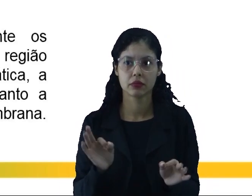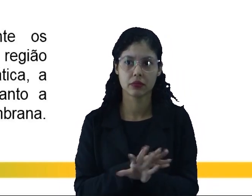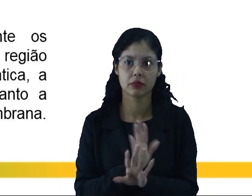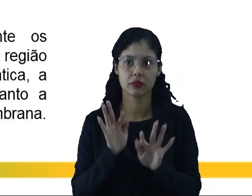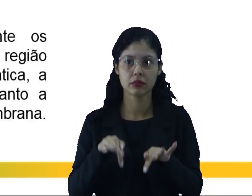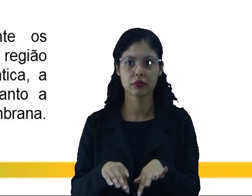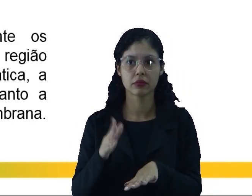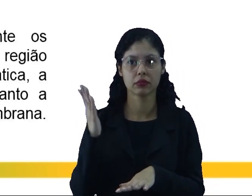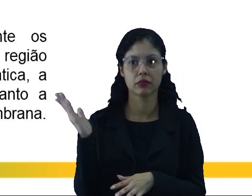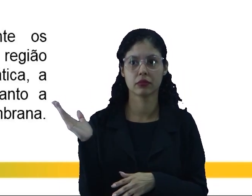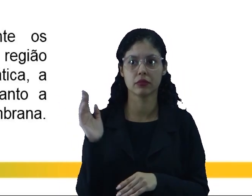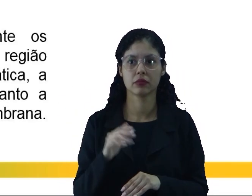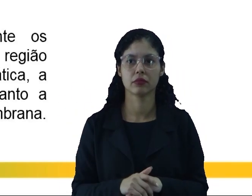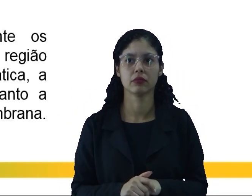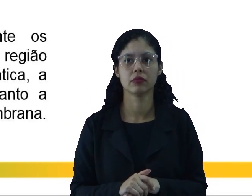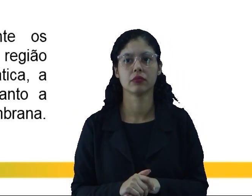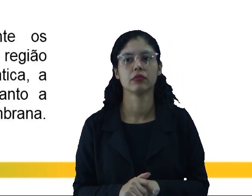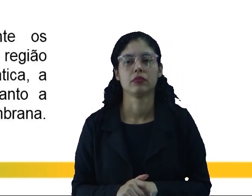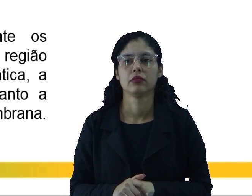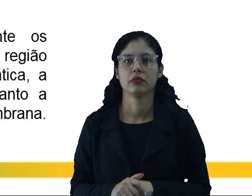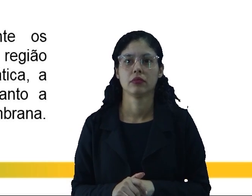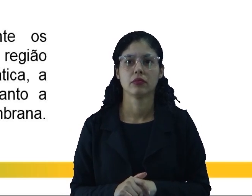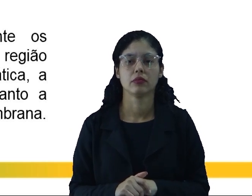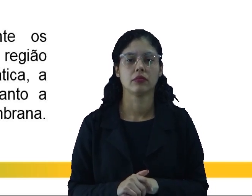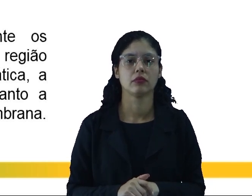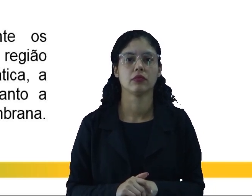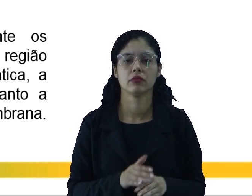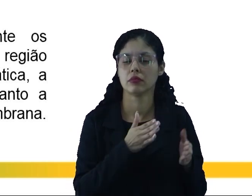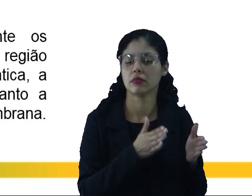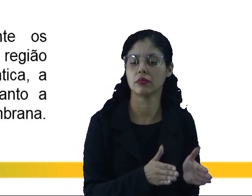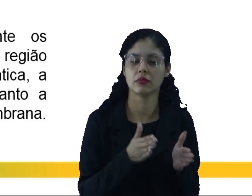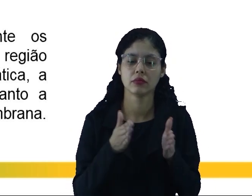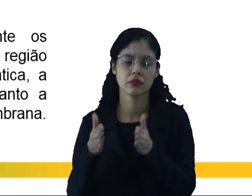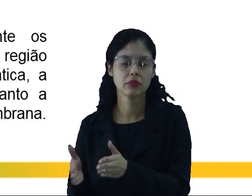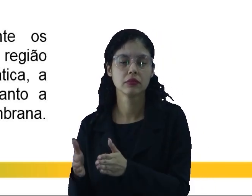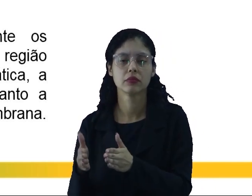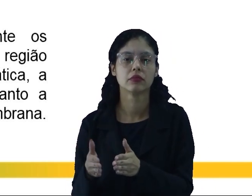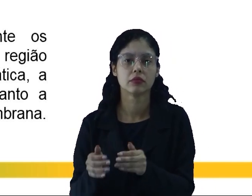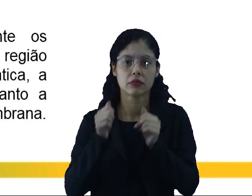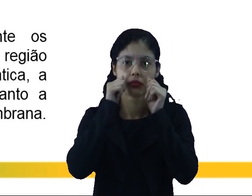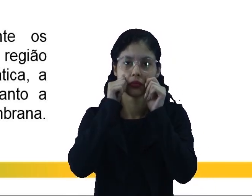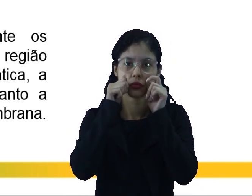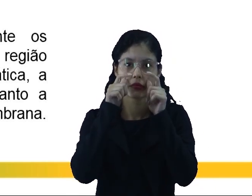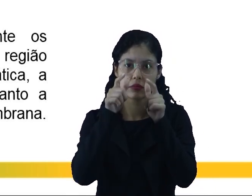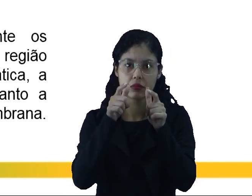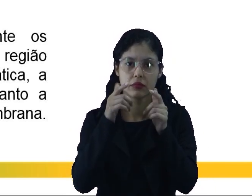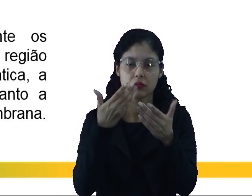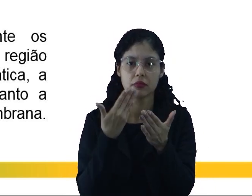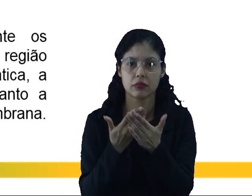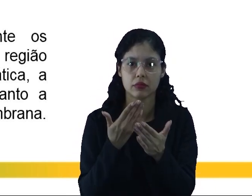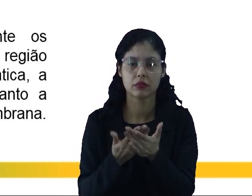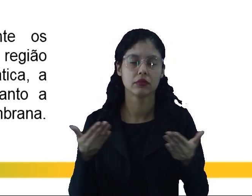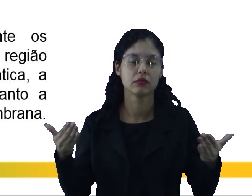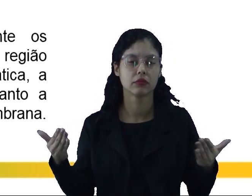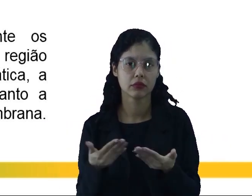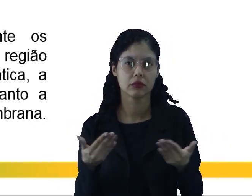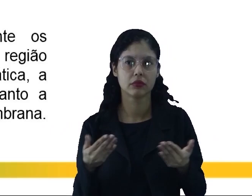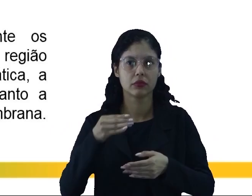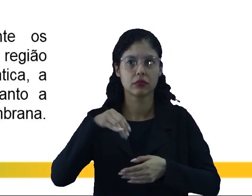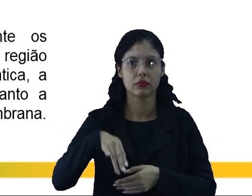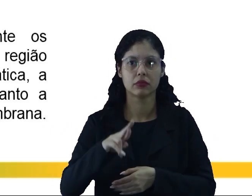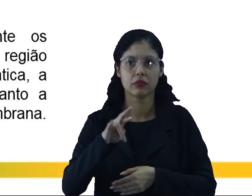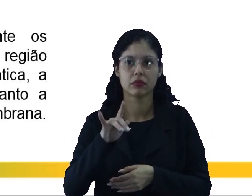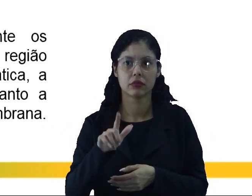por aí. A gente pode avançar aqui, a gente vai ter uma parte da célula, que é uma atenção que eu deixei para a aula de hoje, para a